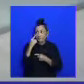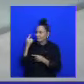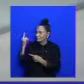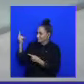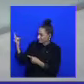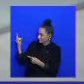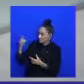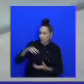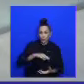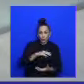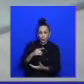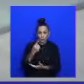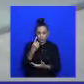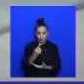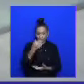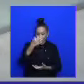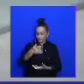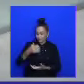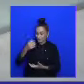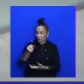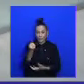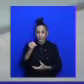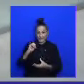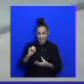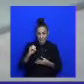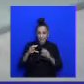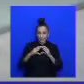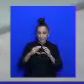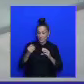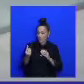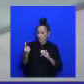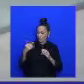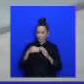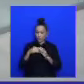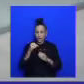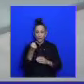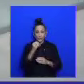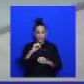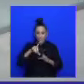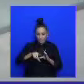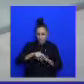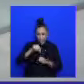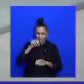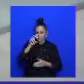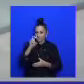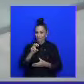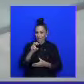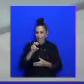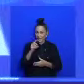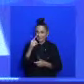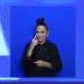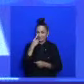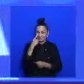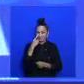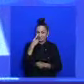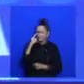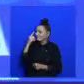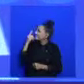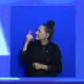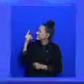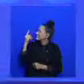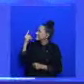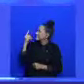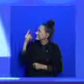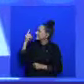Globo número 1 foi carregado com 80 bolas numeradas de 01 a 80 e serão sorteados 5 números. Bolas